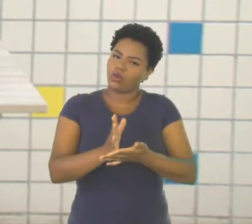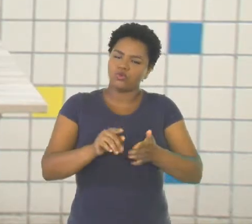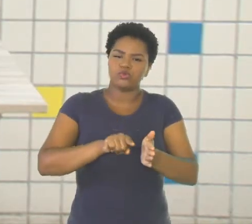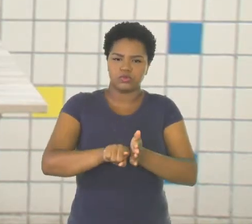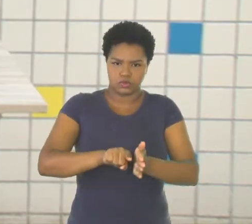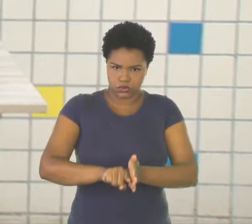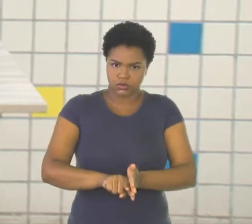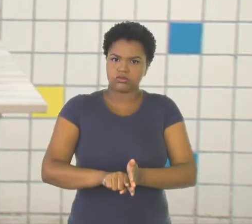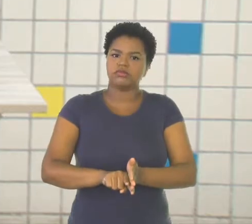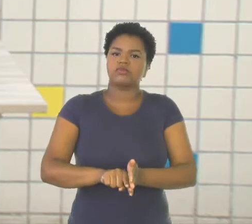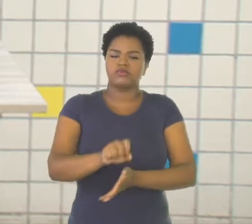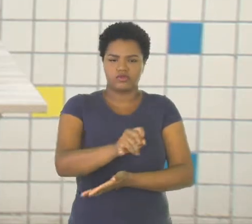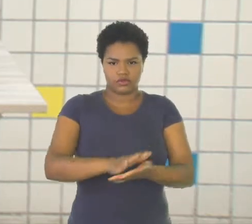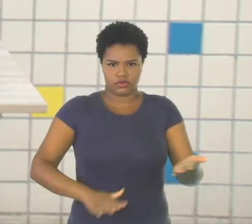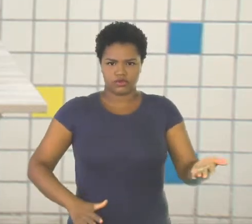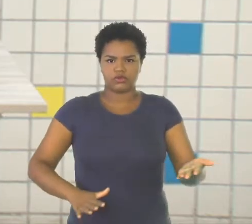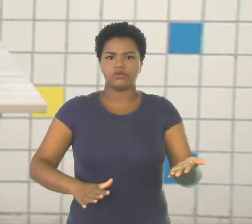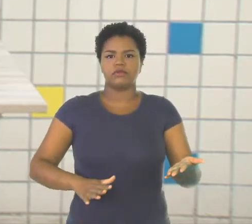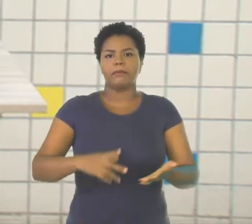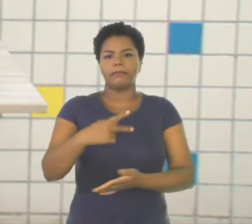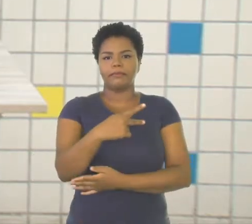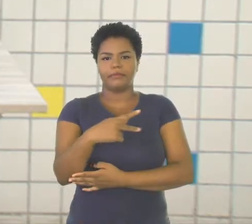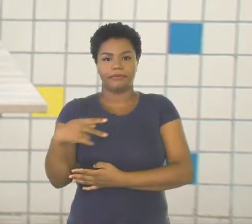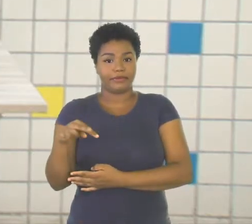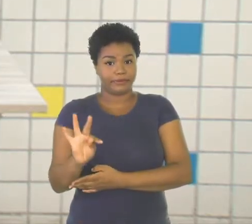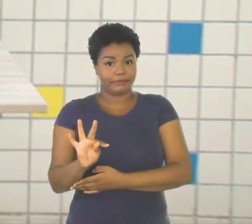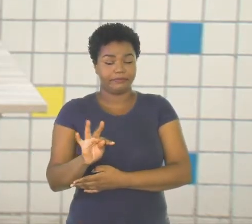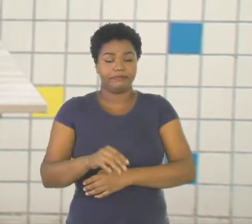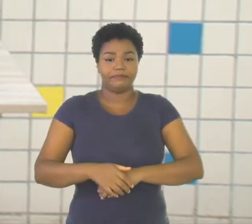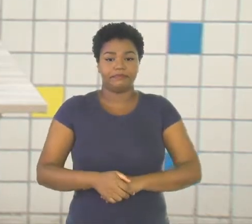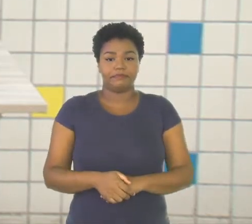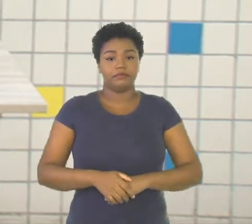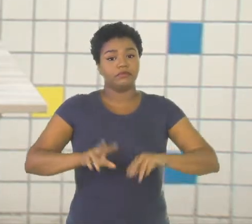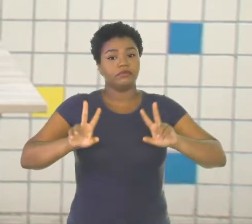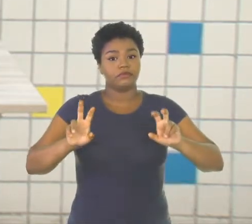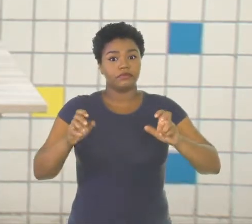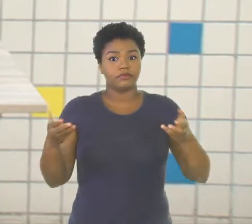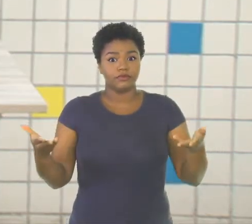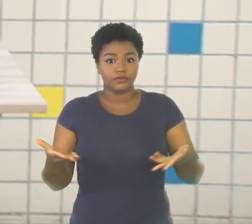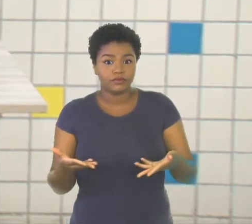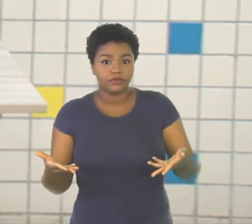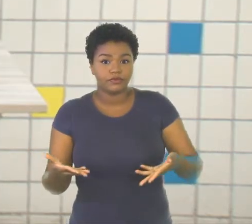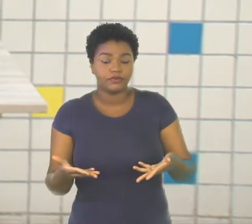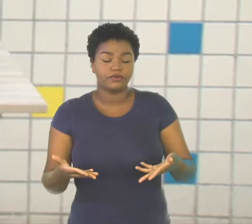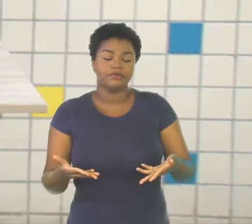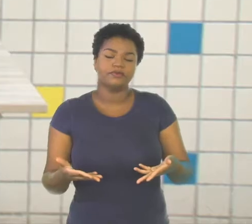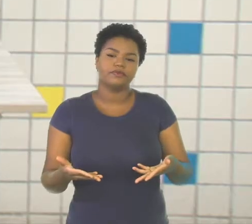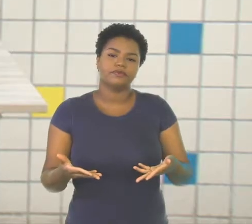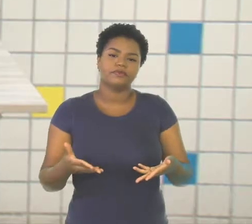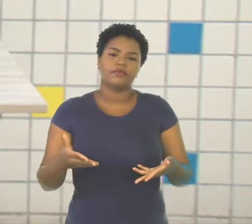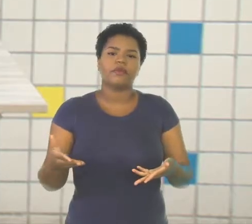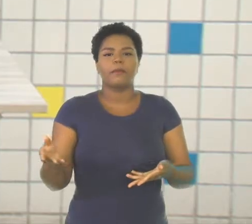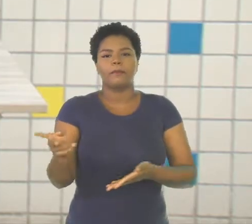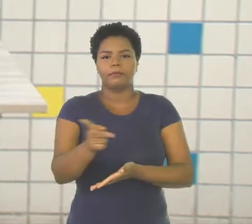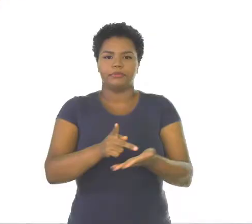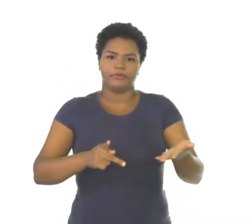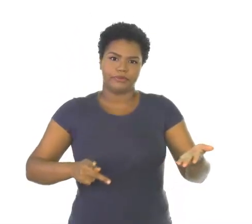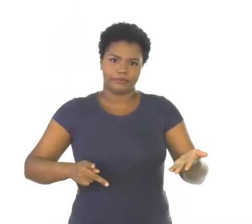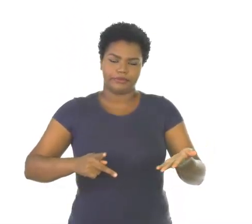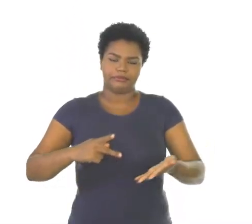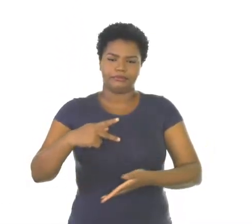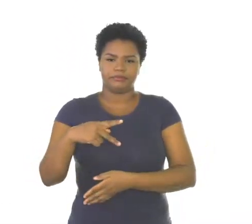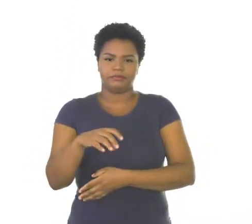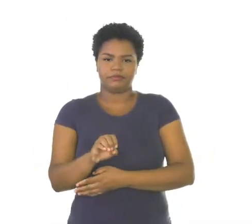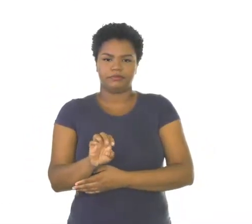questões da atividade de PPT. É o tema da nossa aula de hoje, poema. Hoje